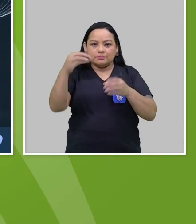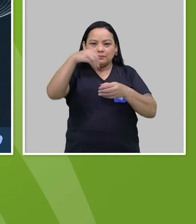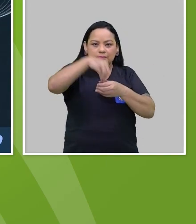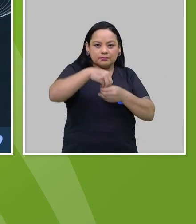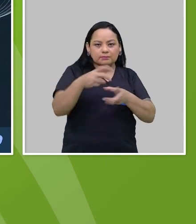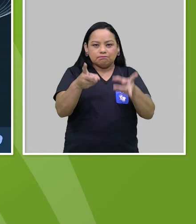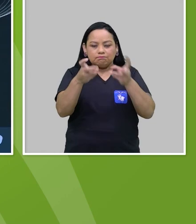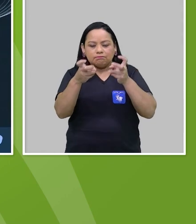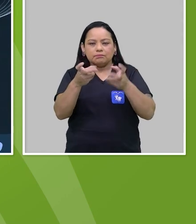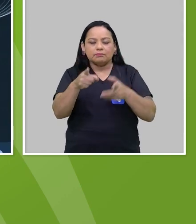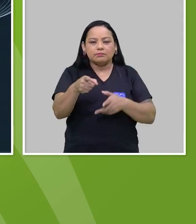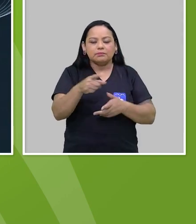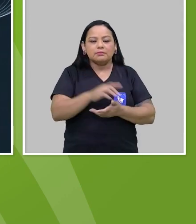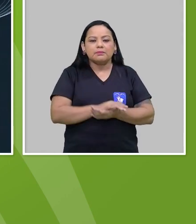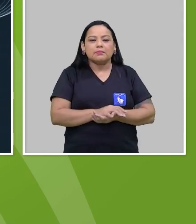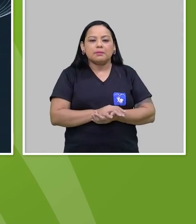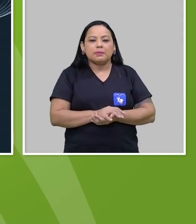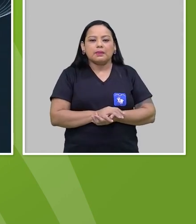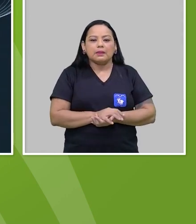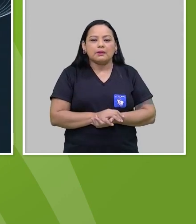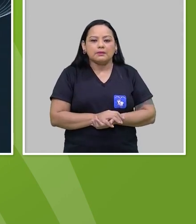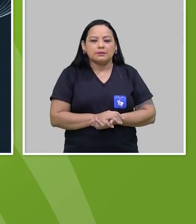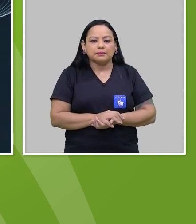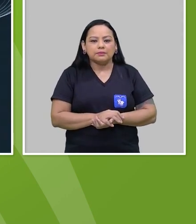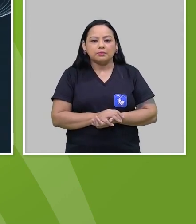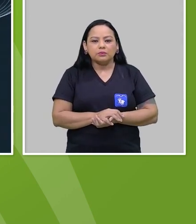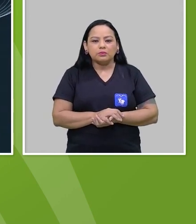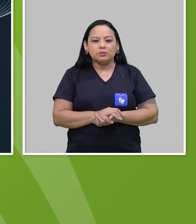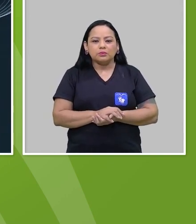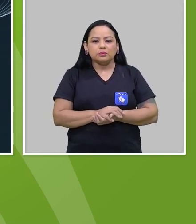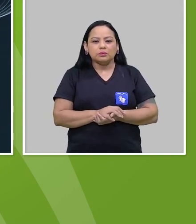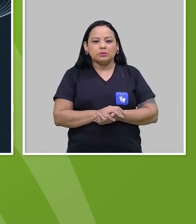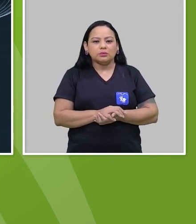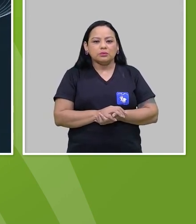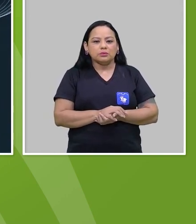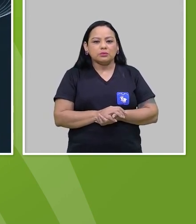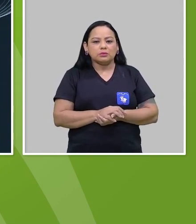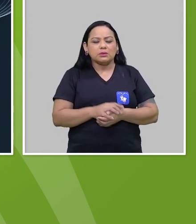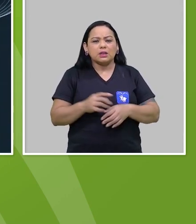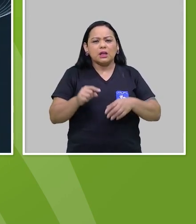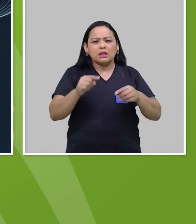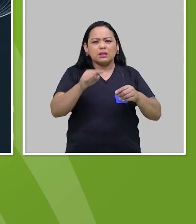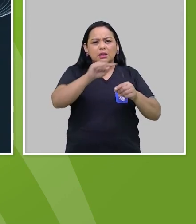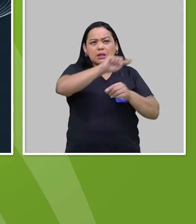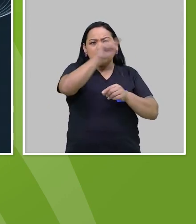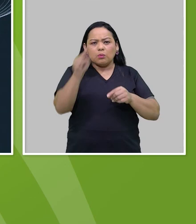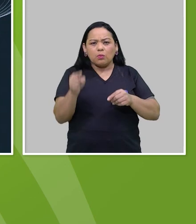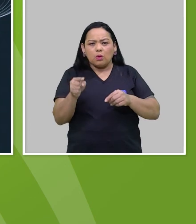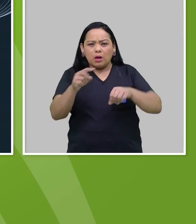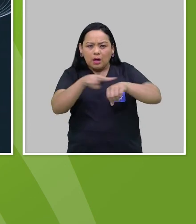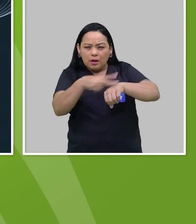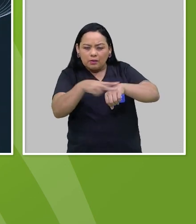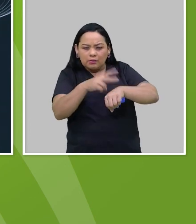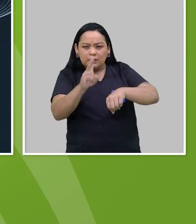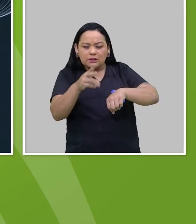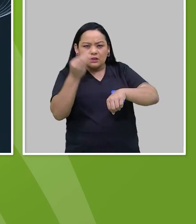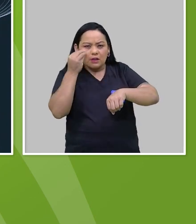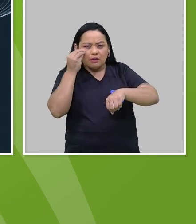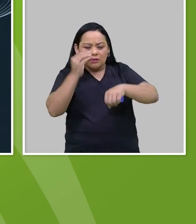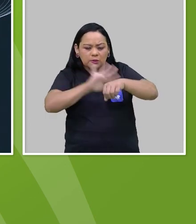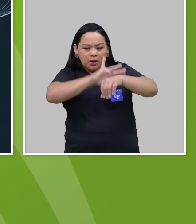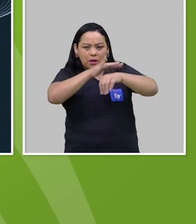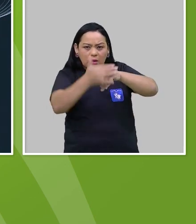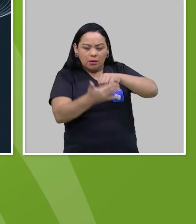Então, olha só, gente, bem aqui, tá vendo esta membrana aqui, ó? Muito bem, que parece